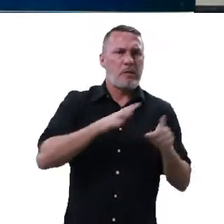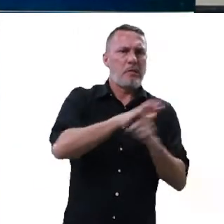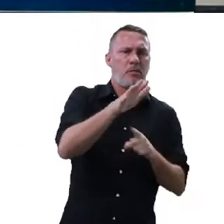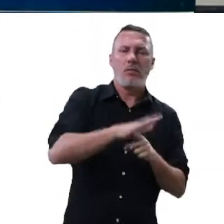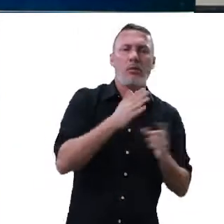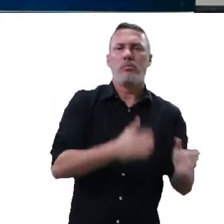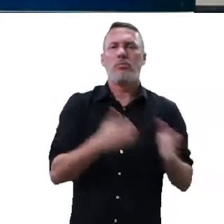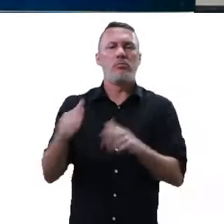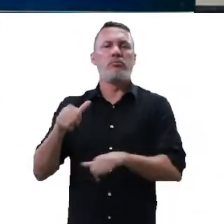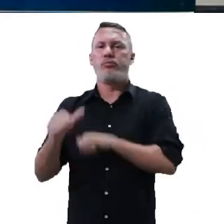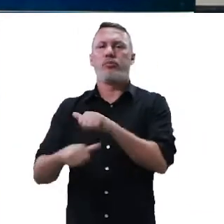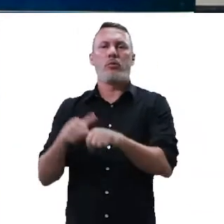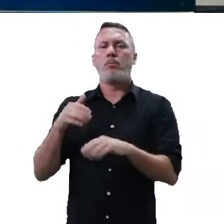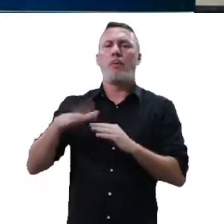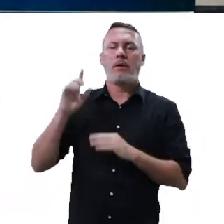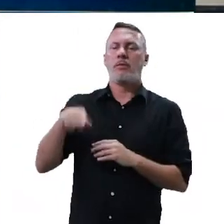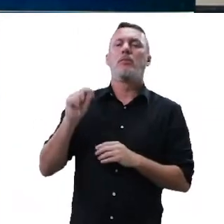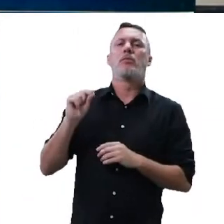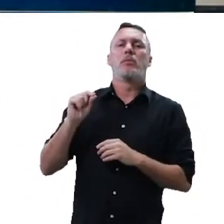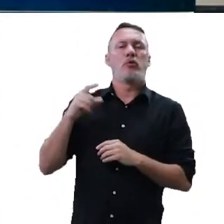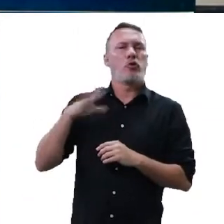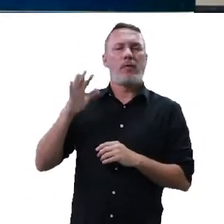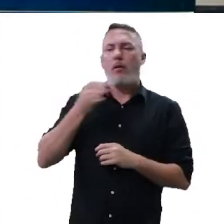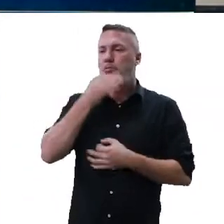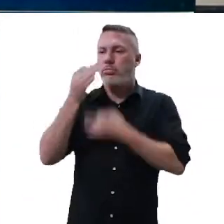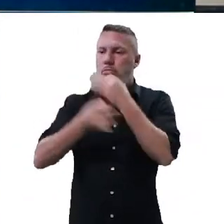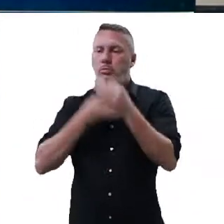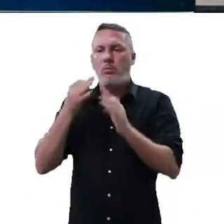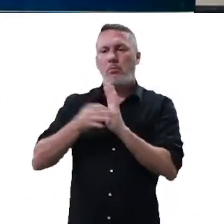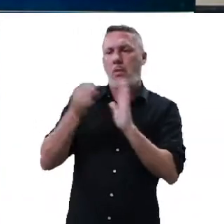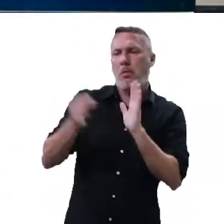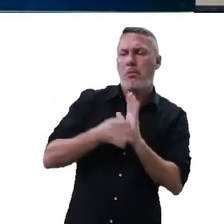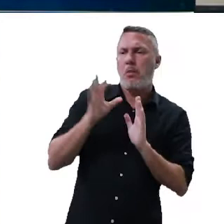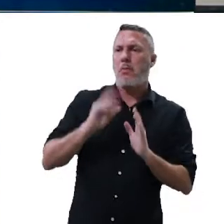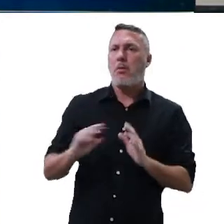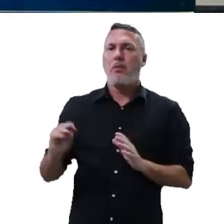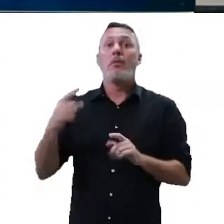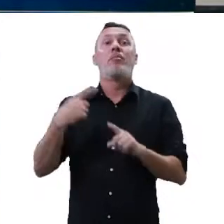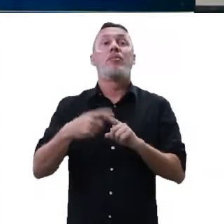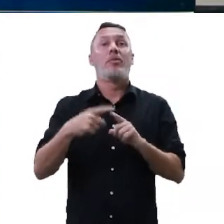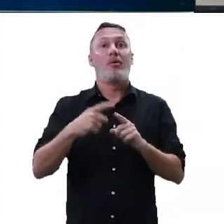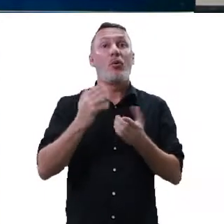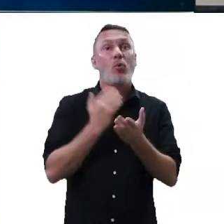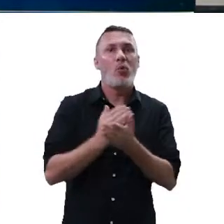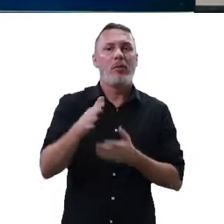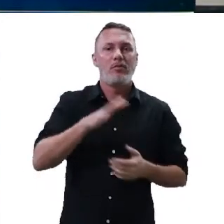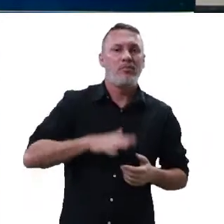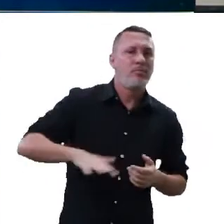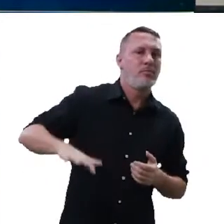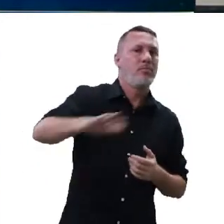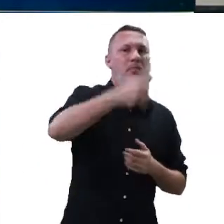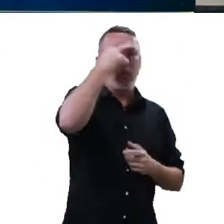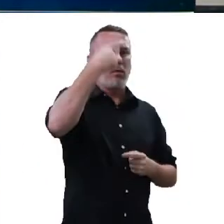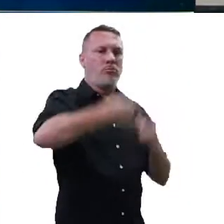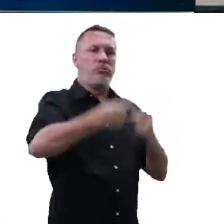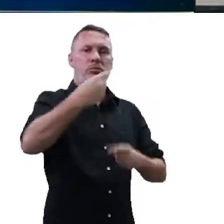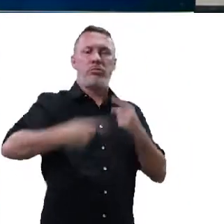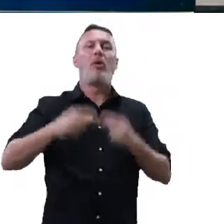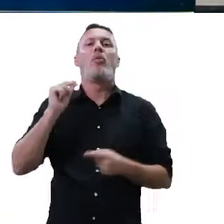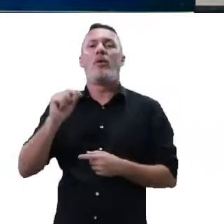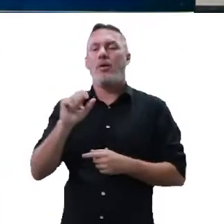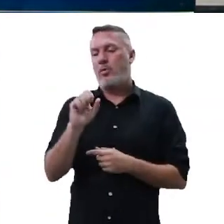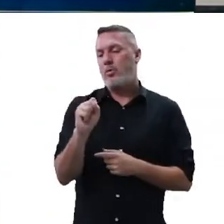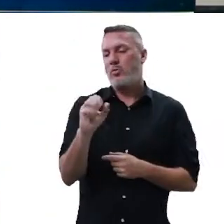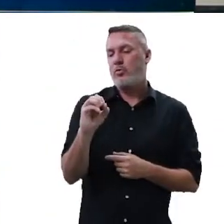ter um problema de fundo aí filosófico. Porque os seus oponentes, os seus opositores, os sofistas,